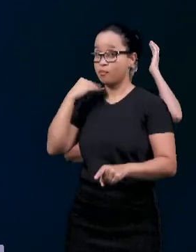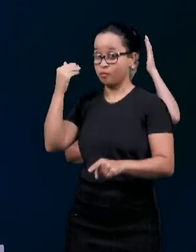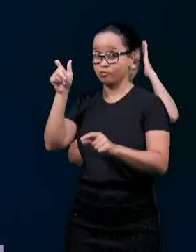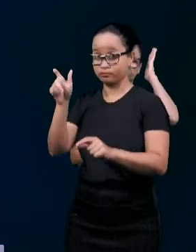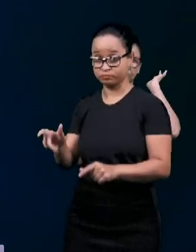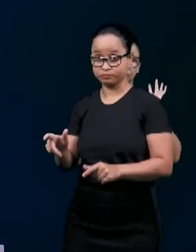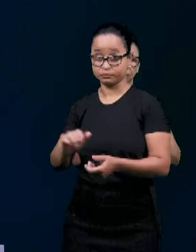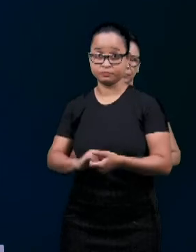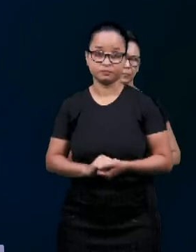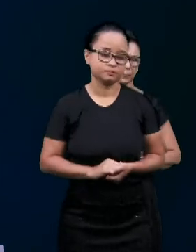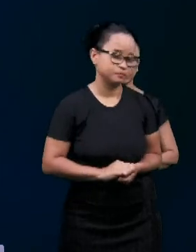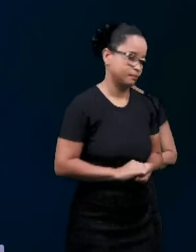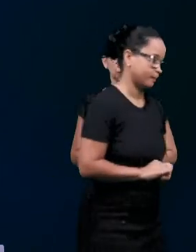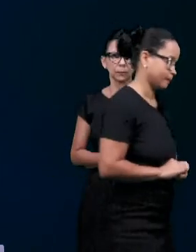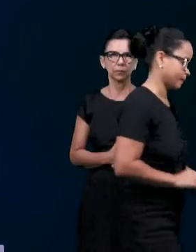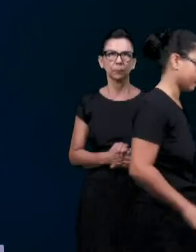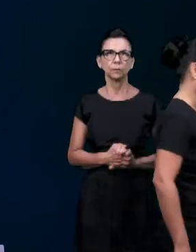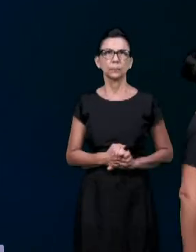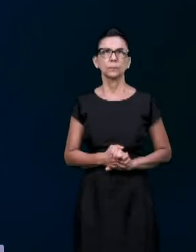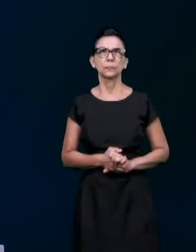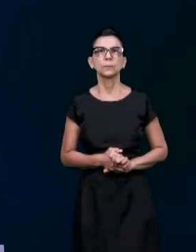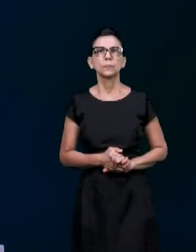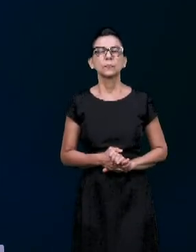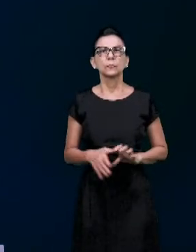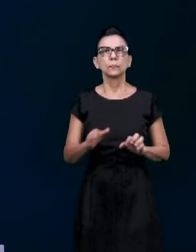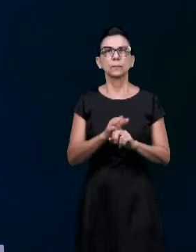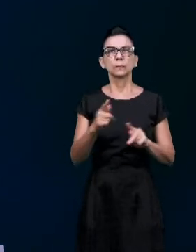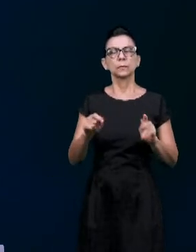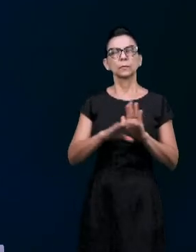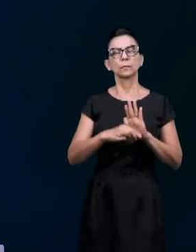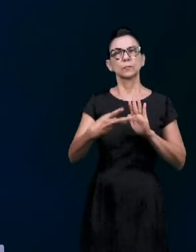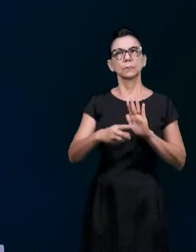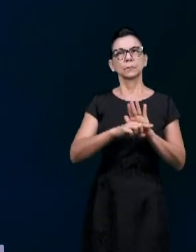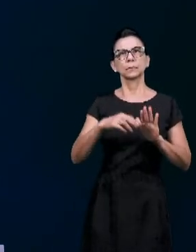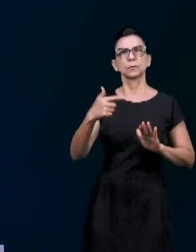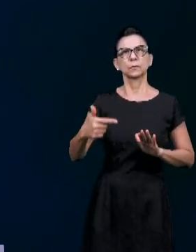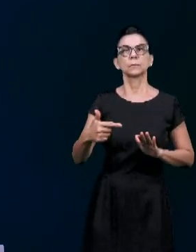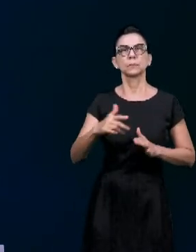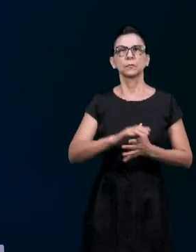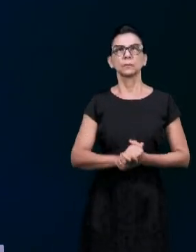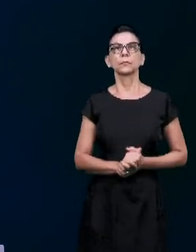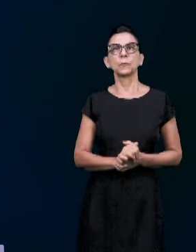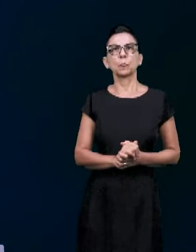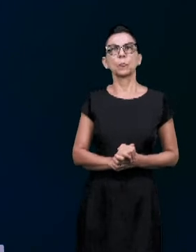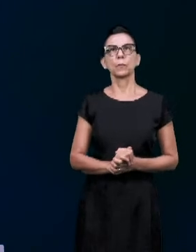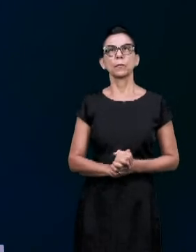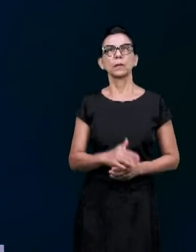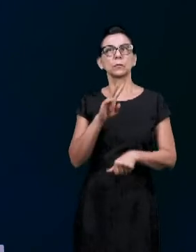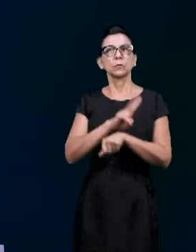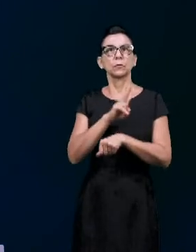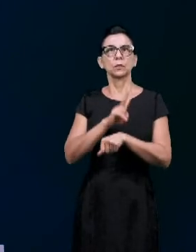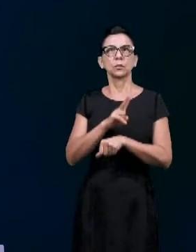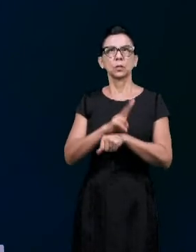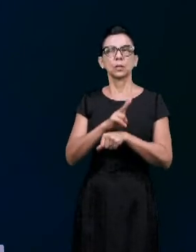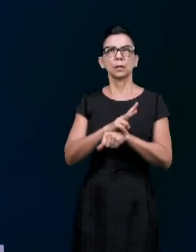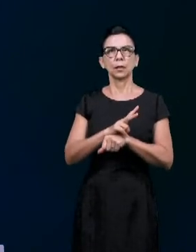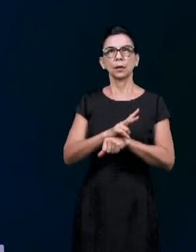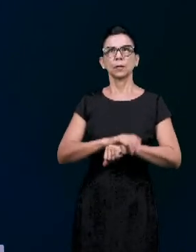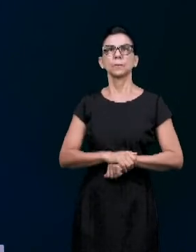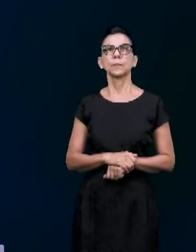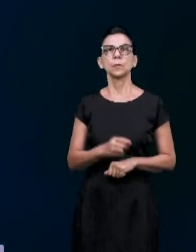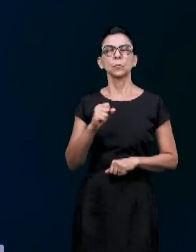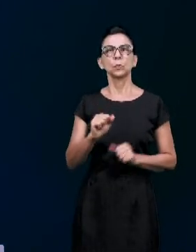quem está morto, em Apocalipse 3:2 fala: ser vigilante e confirma o restante que estava para morrer, porque não achei